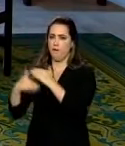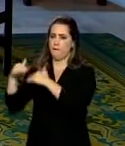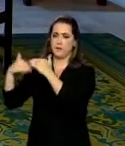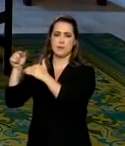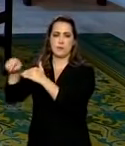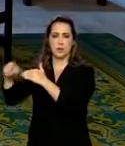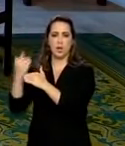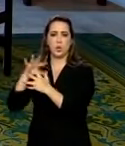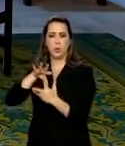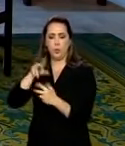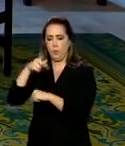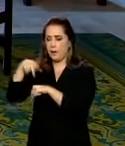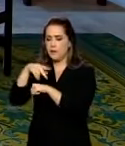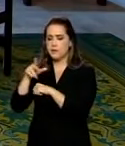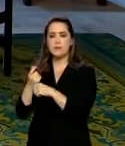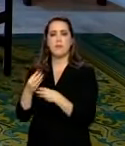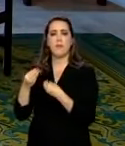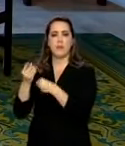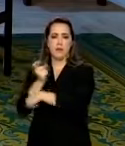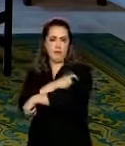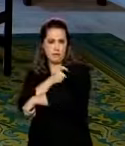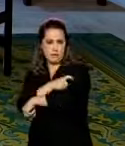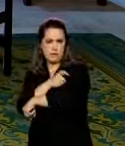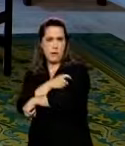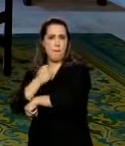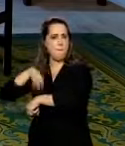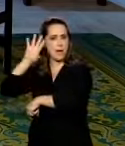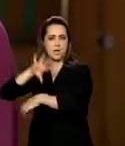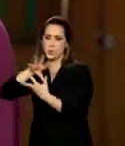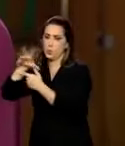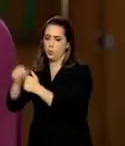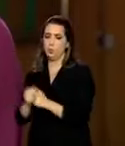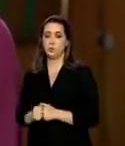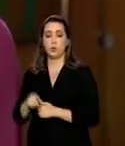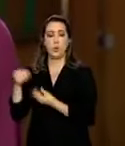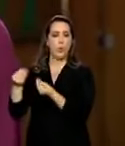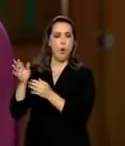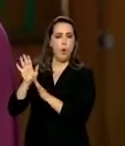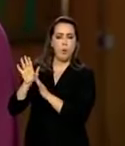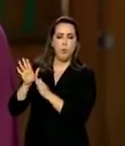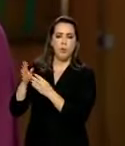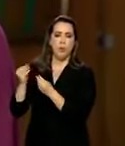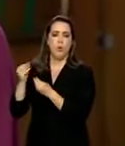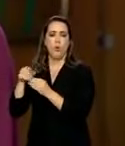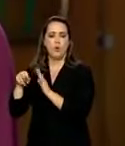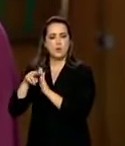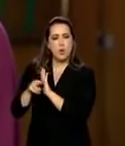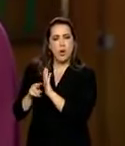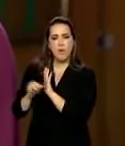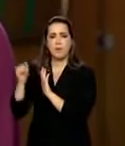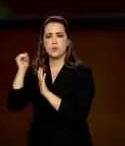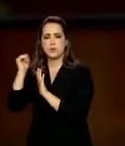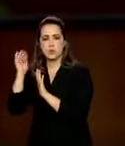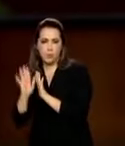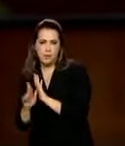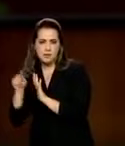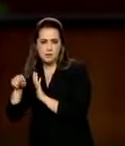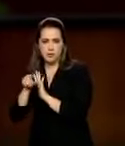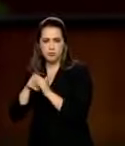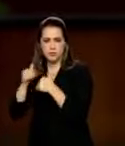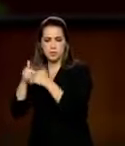sempre disse que disponibilizaria as vacinas que fossem aprovadas pela Anvisa. Quais foram os cuidados tomados pelo governo nesse processo?